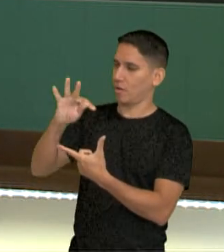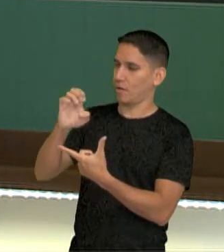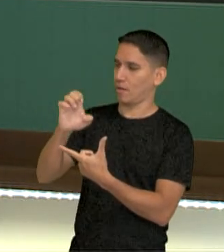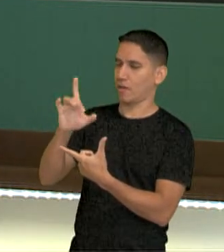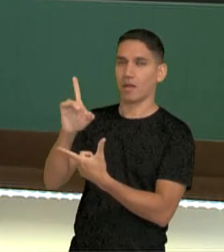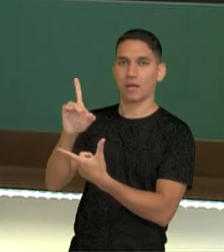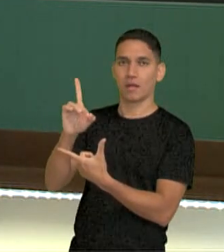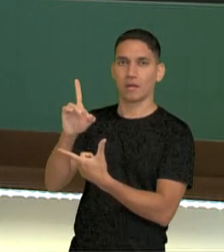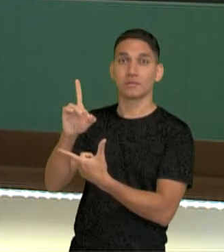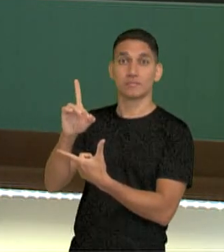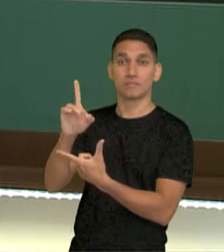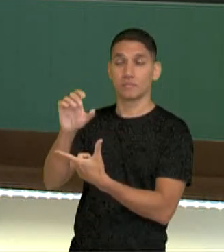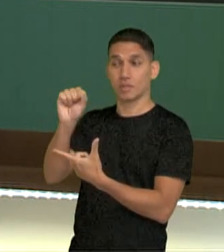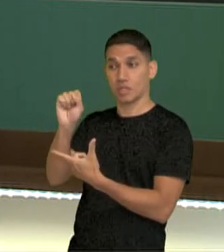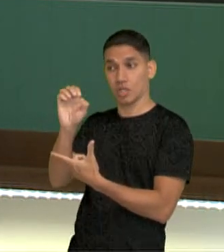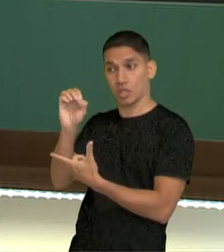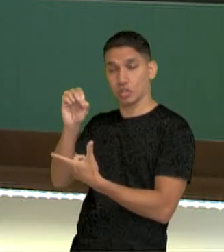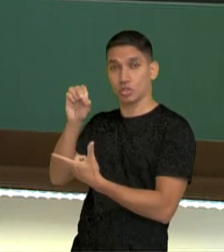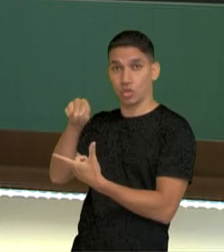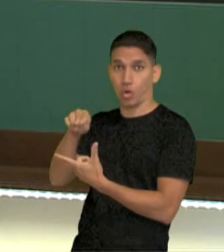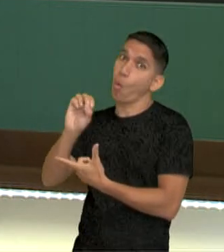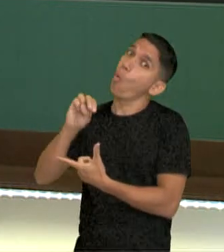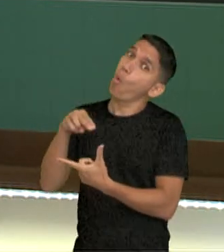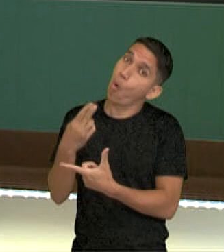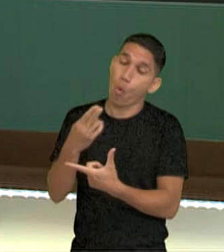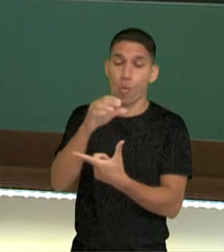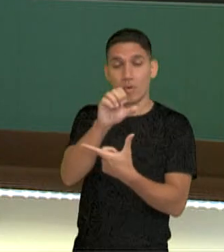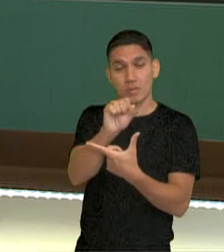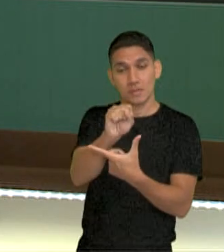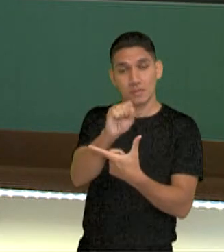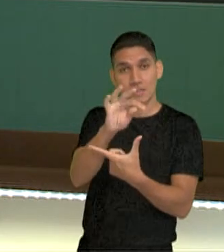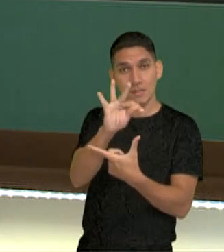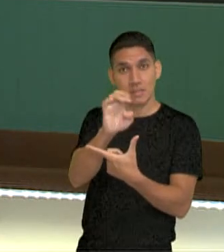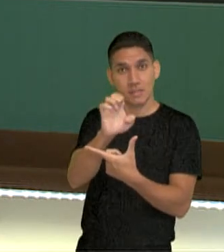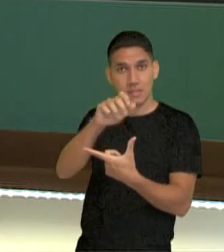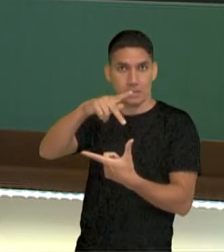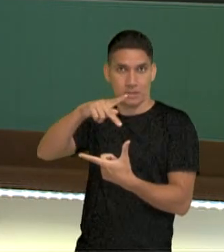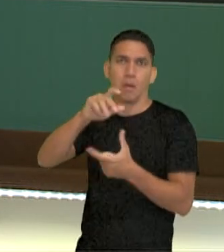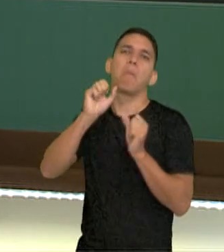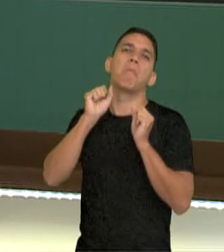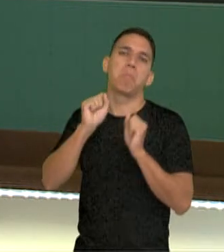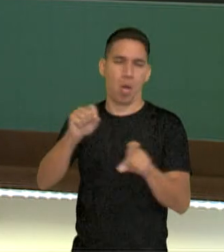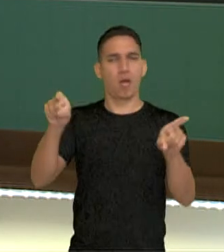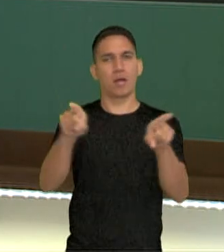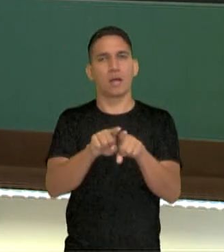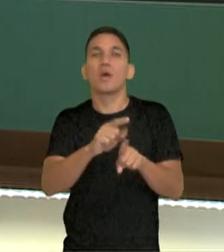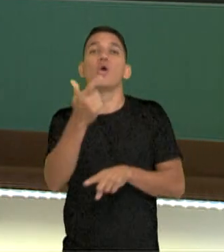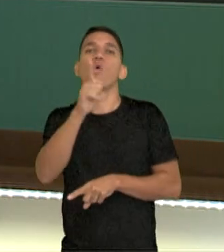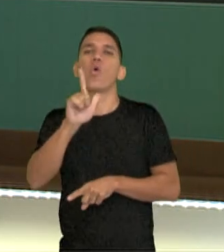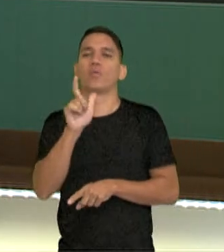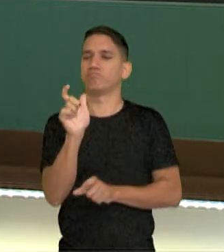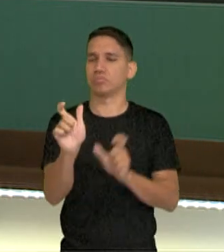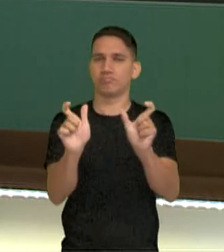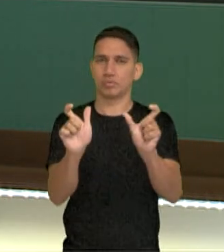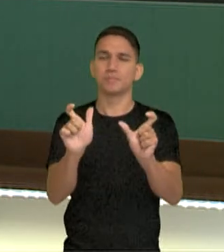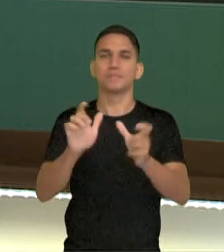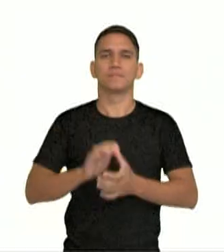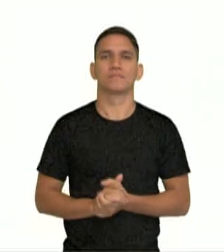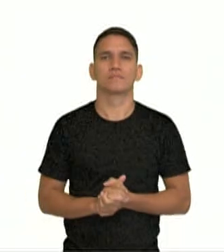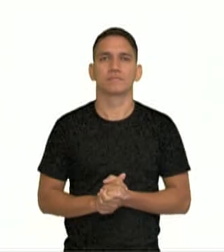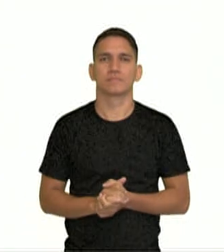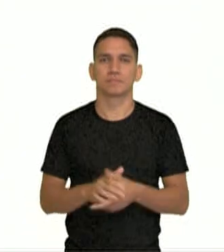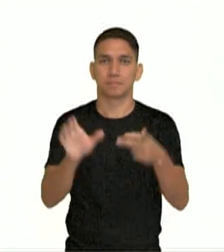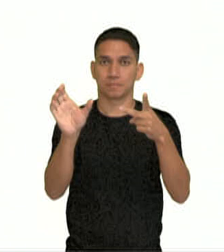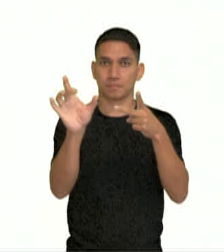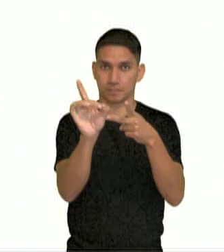aí, né, stepson também poderia ser, ok? Também é uma outra expressão. What is